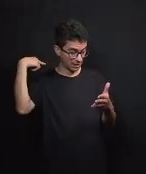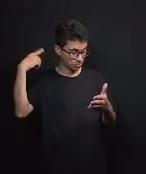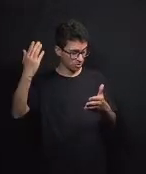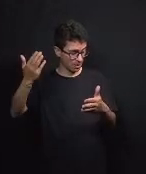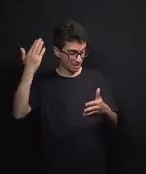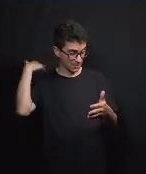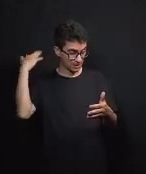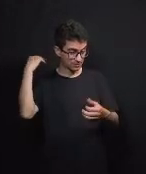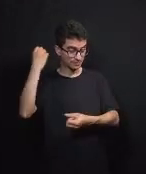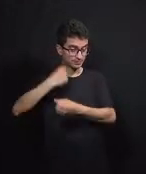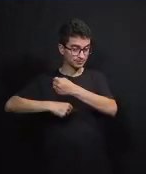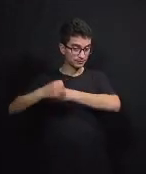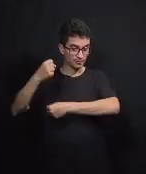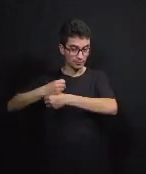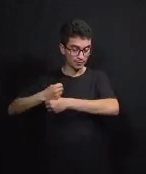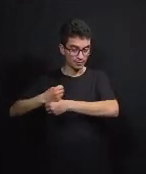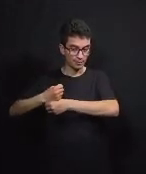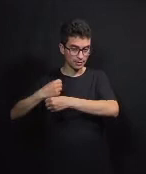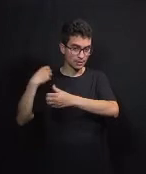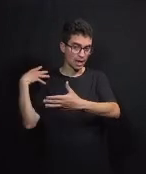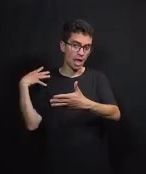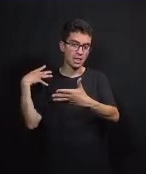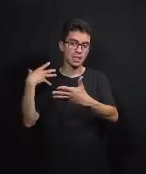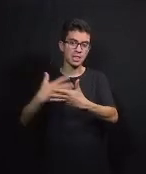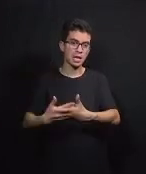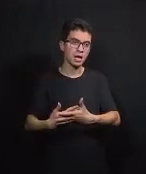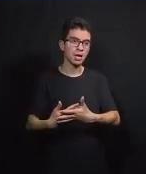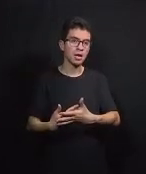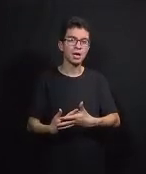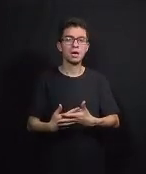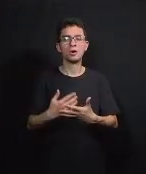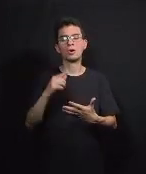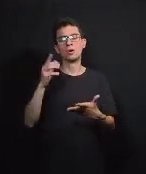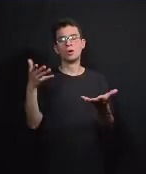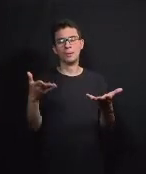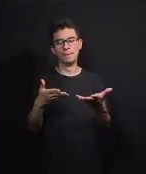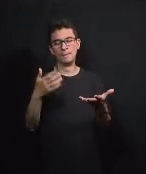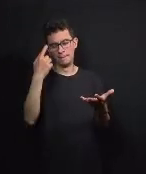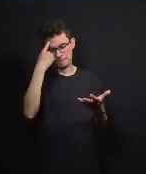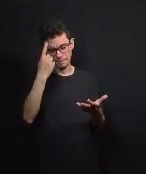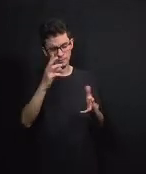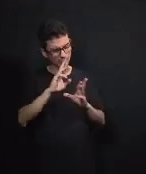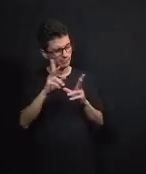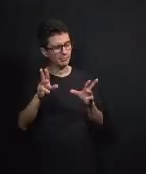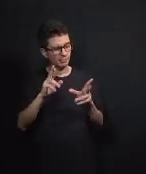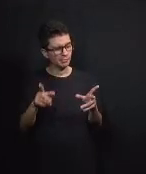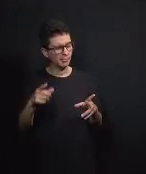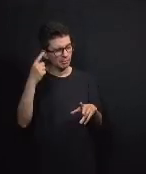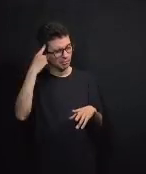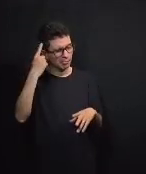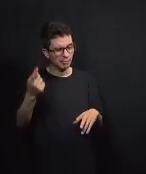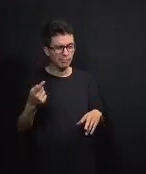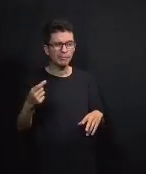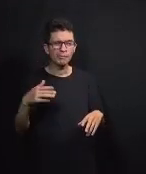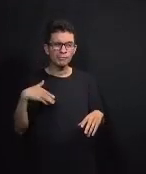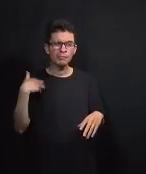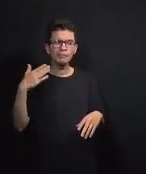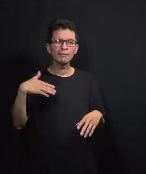Fukuyama apontava já com enganos em 1990. Vamos passando